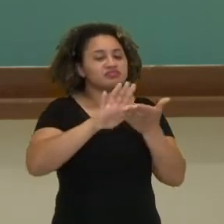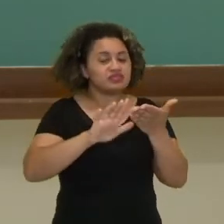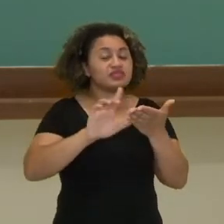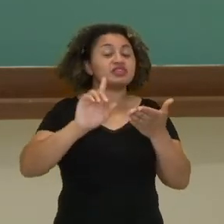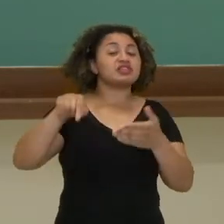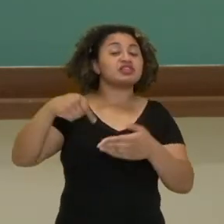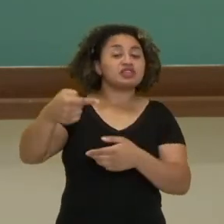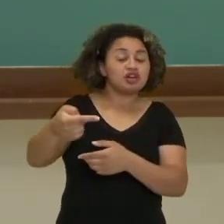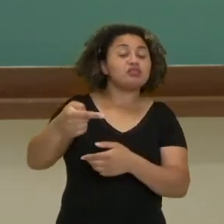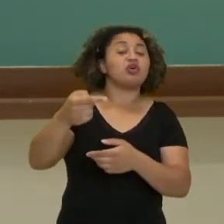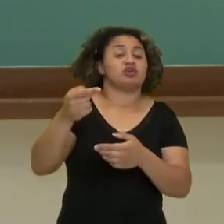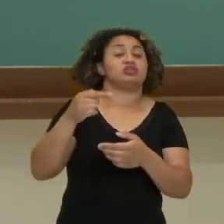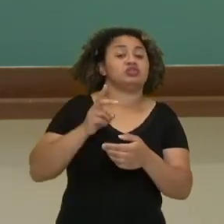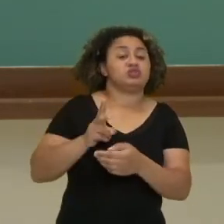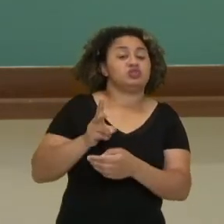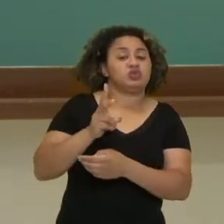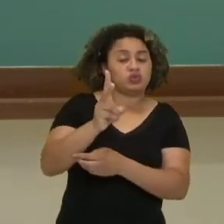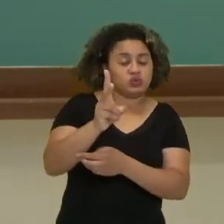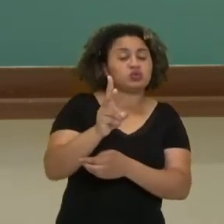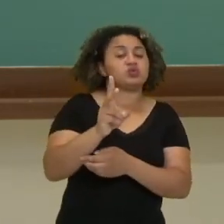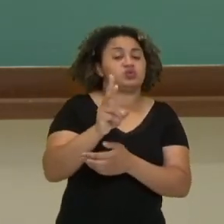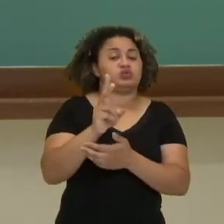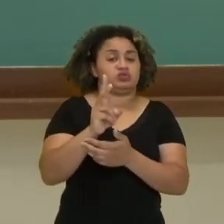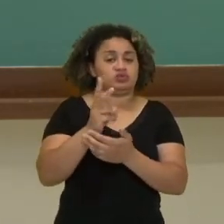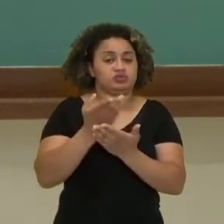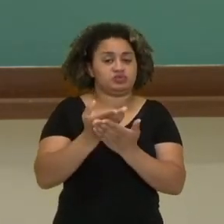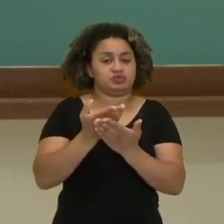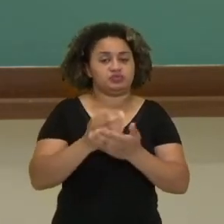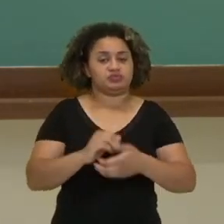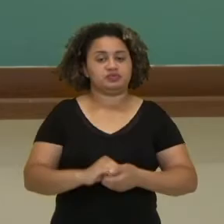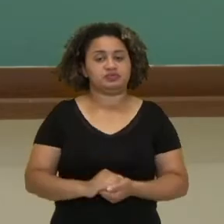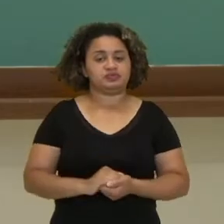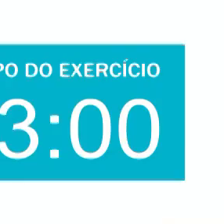na sequência eu volto para fazer a correção.